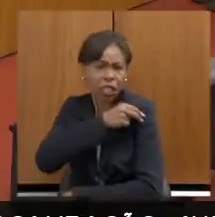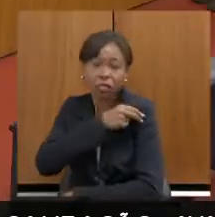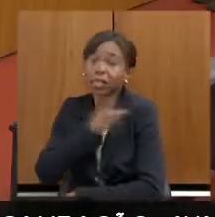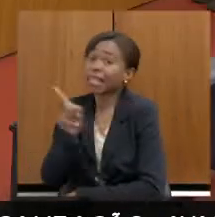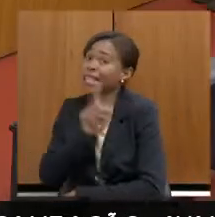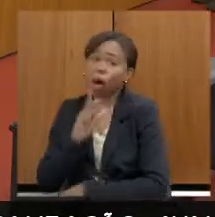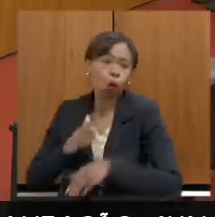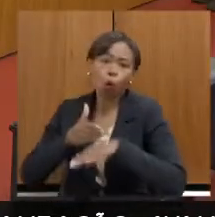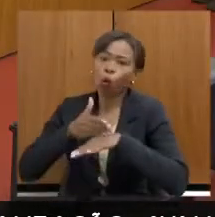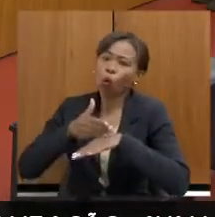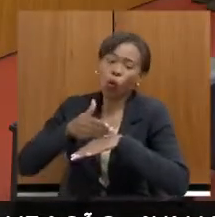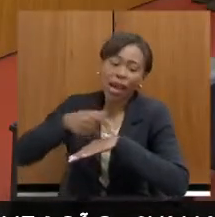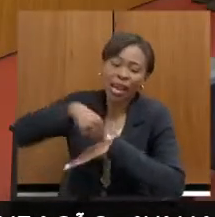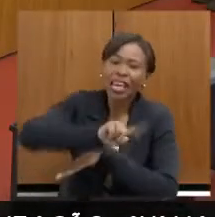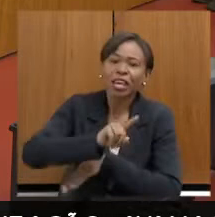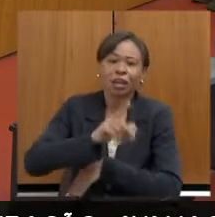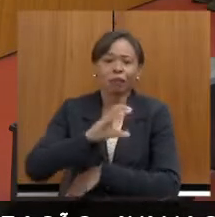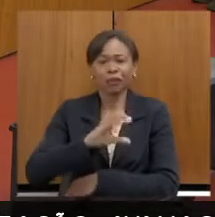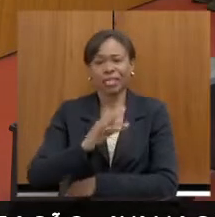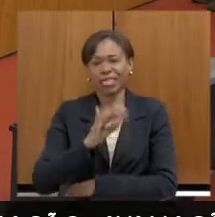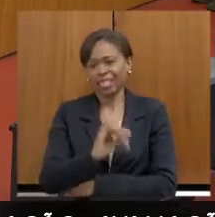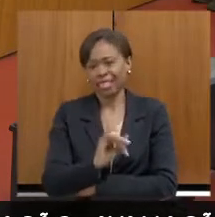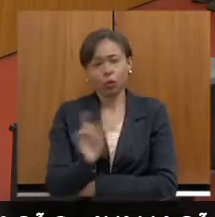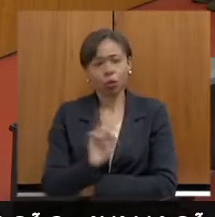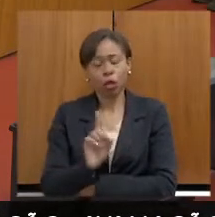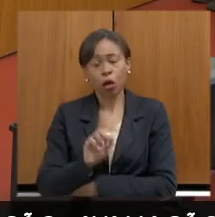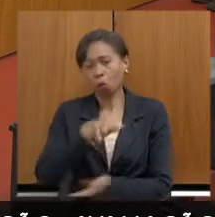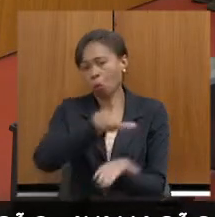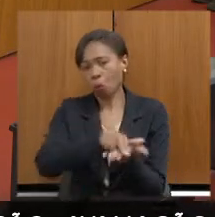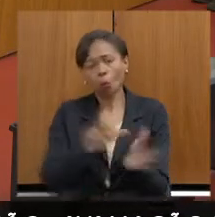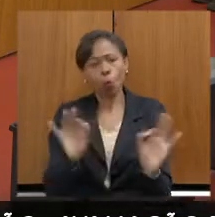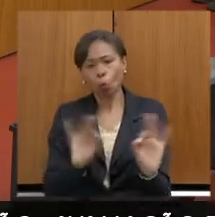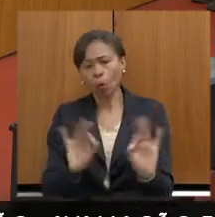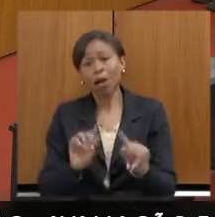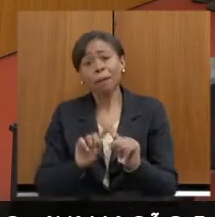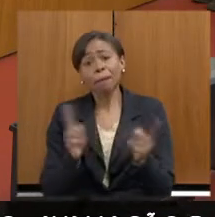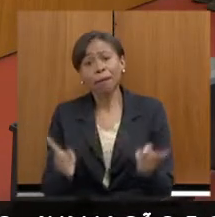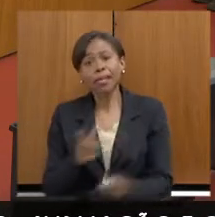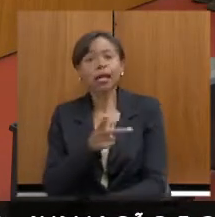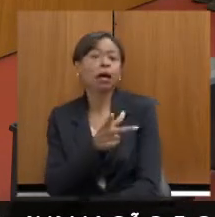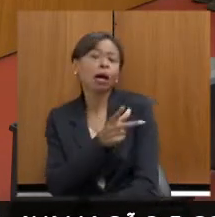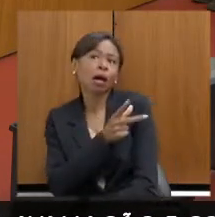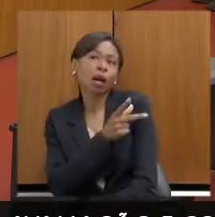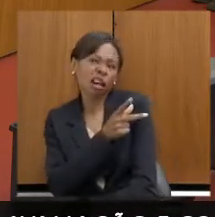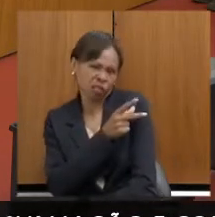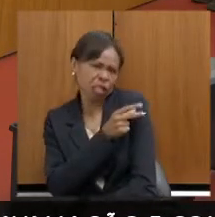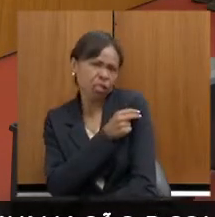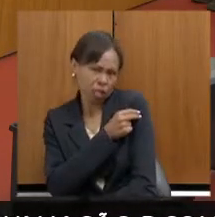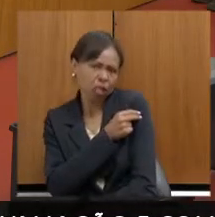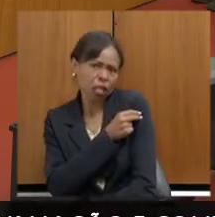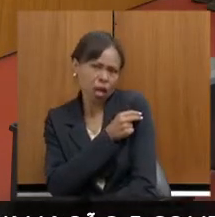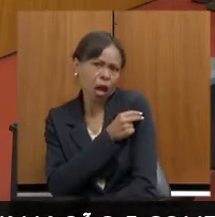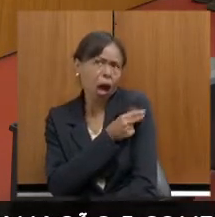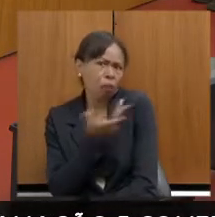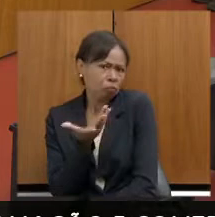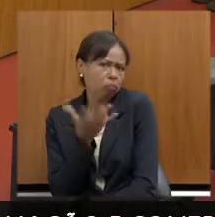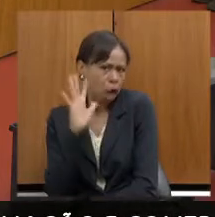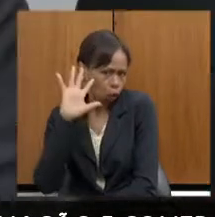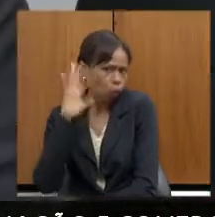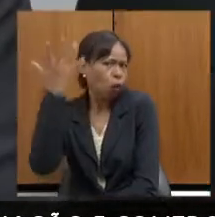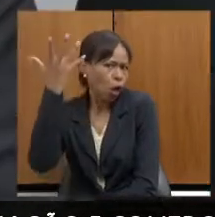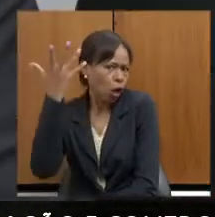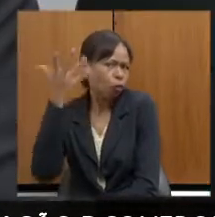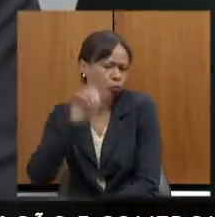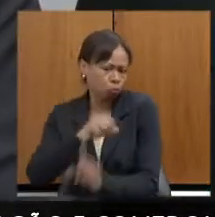CTI mas da mesma forma que uma vacina aqui ofereceu é um resultado eficaz